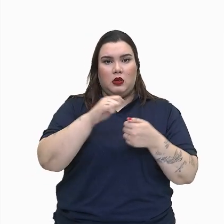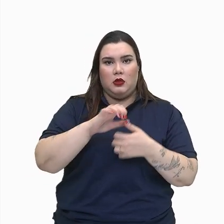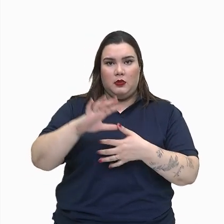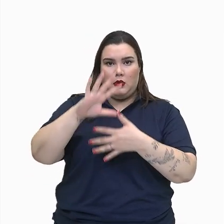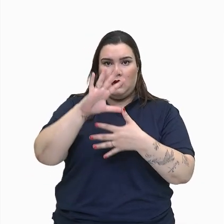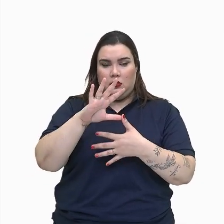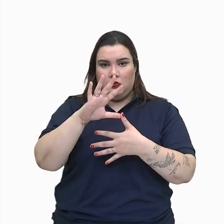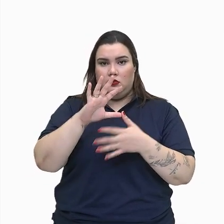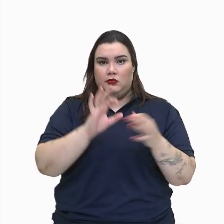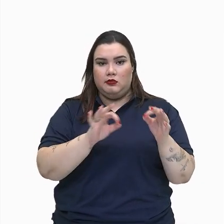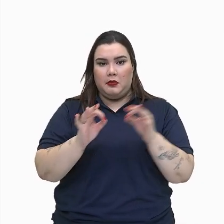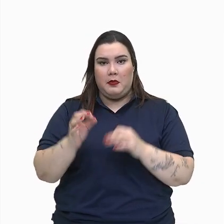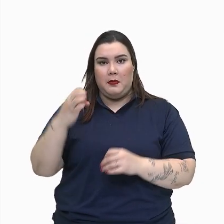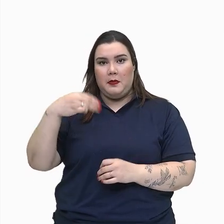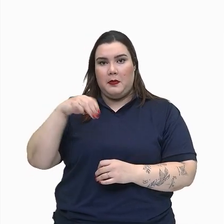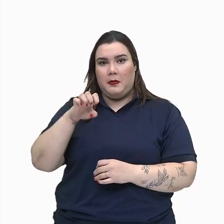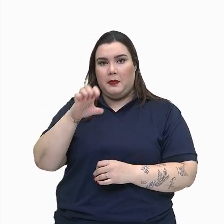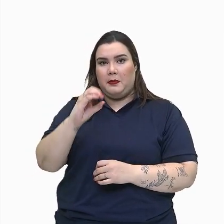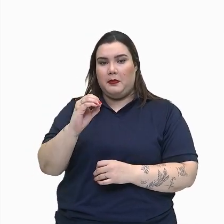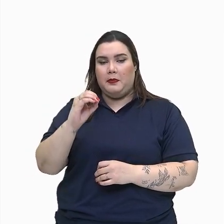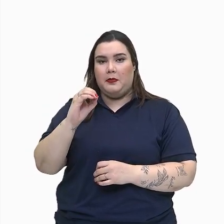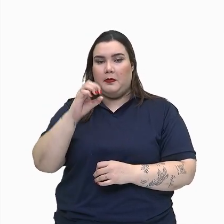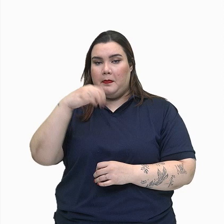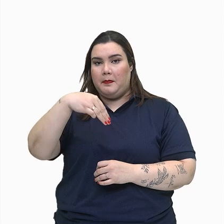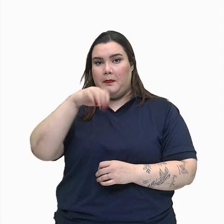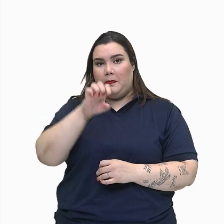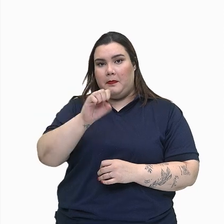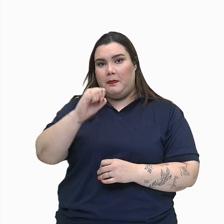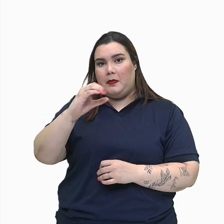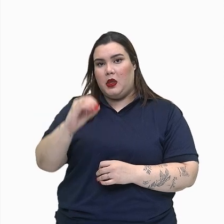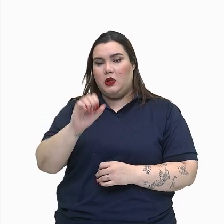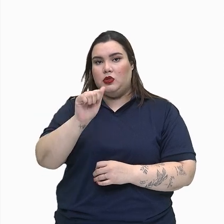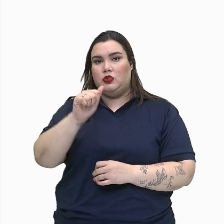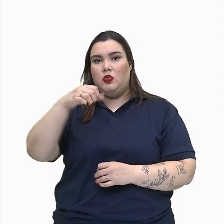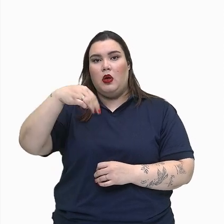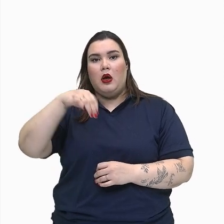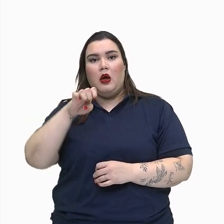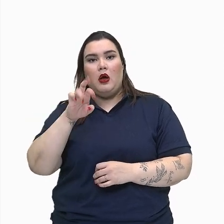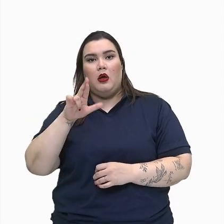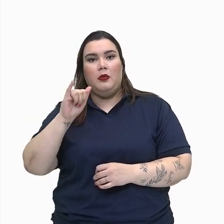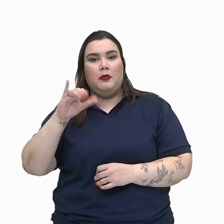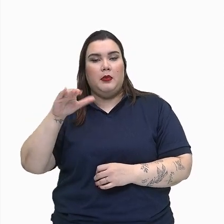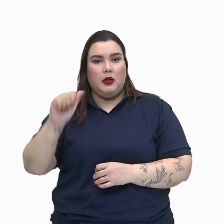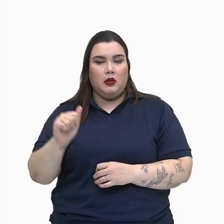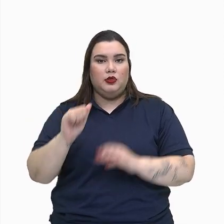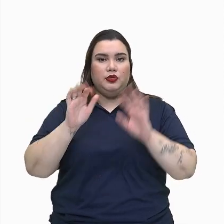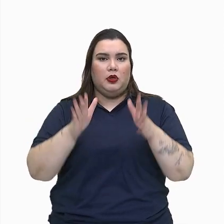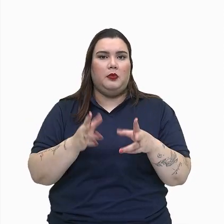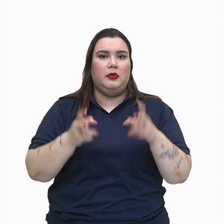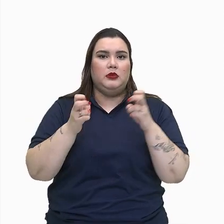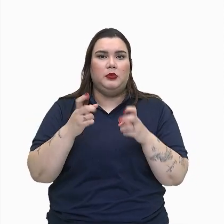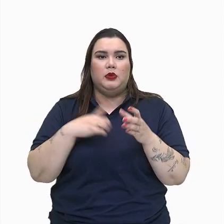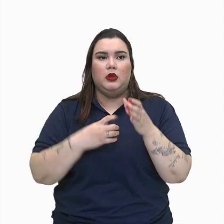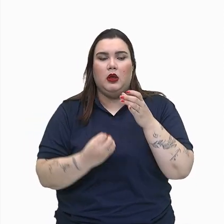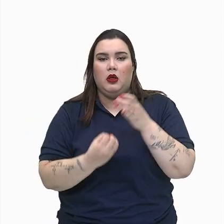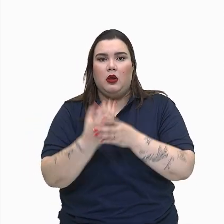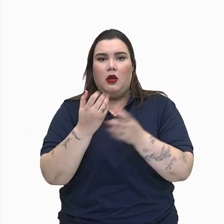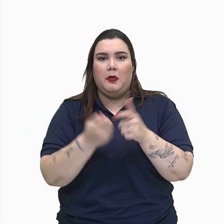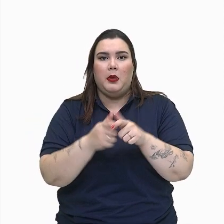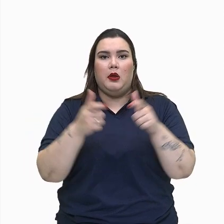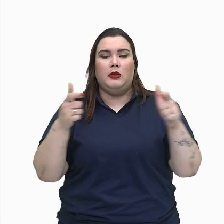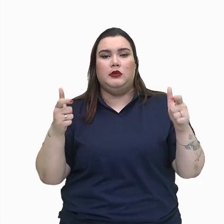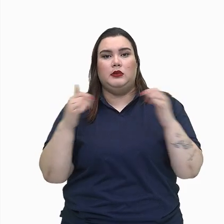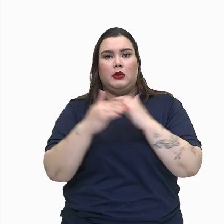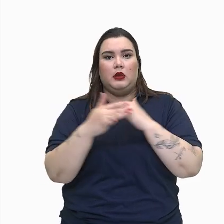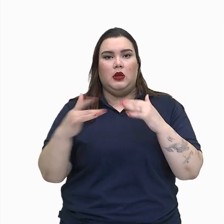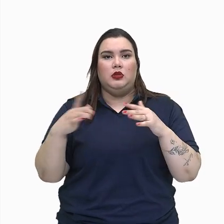da Mesoamérica principalmente, né? Desses povos pré-colombianos, a gente já viu que eles formaram grandes cidades equipadas com um